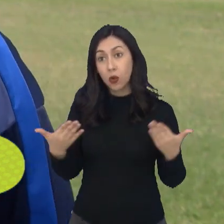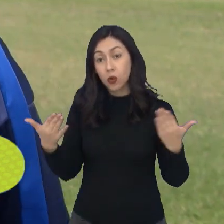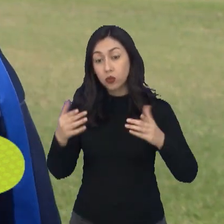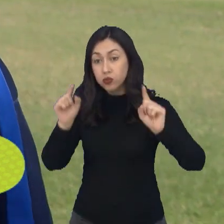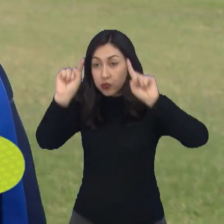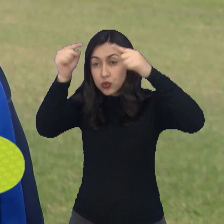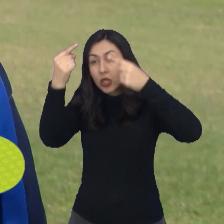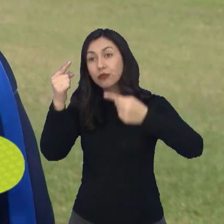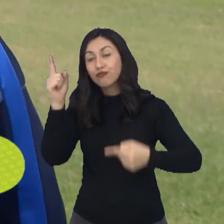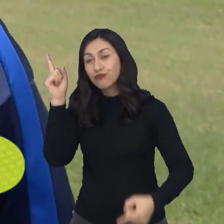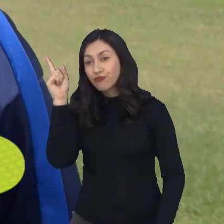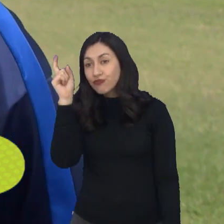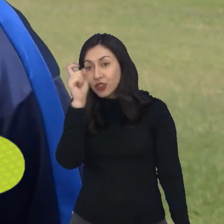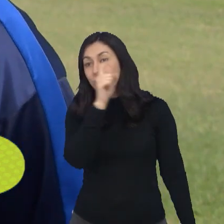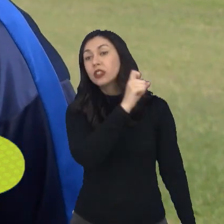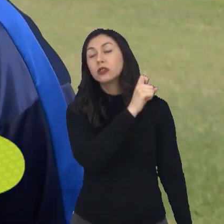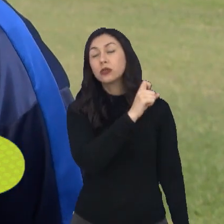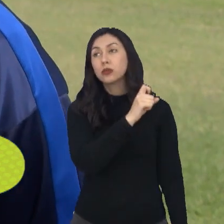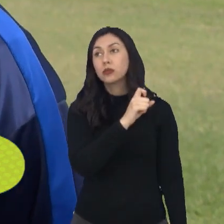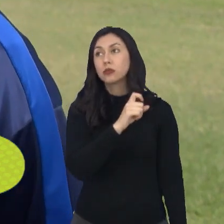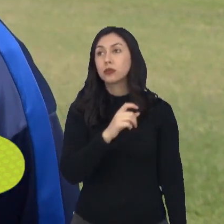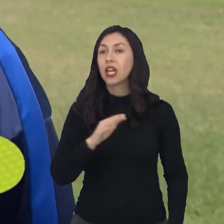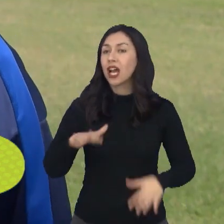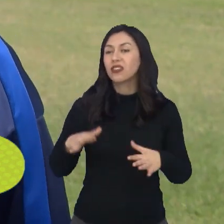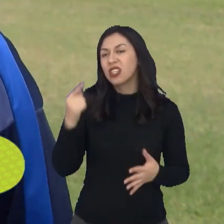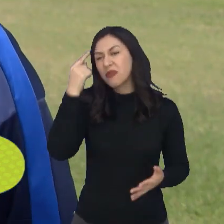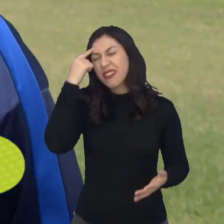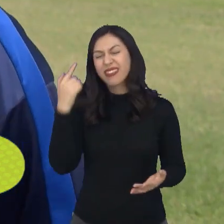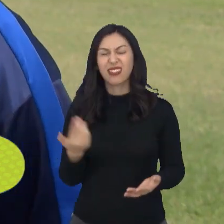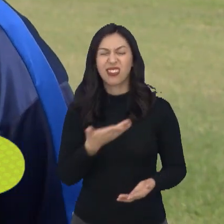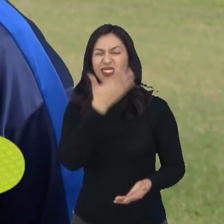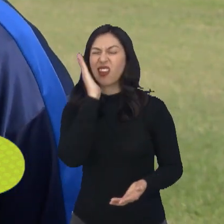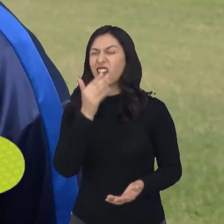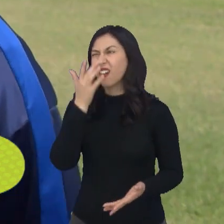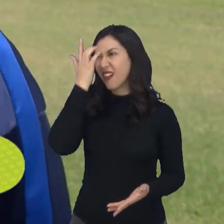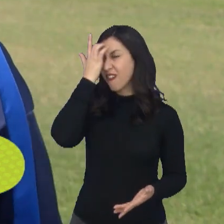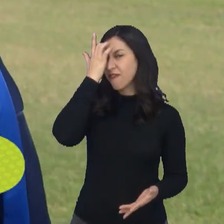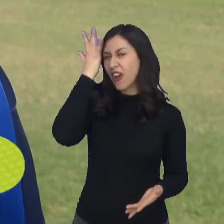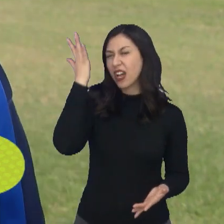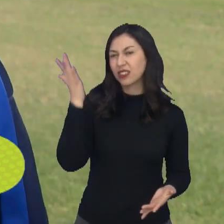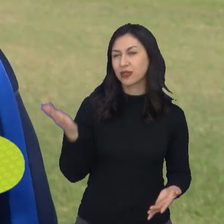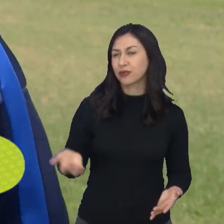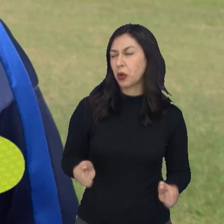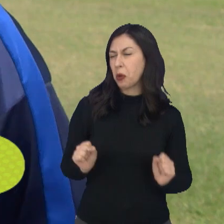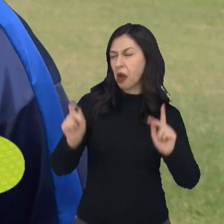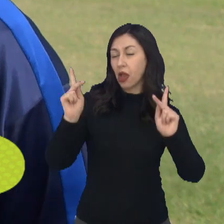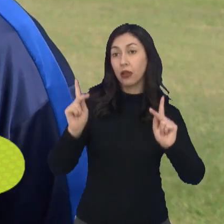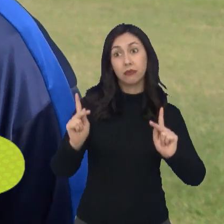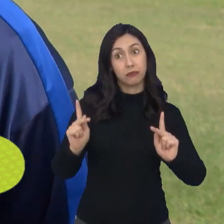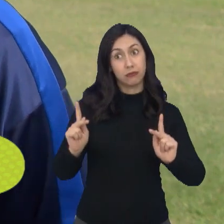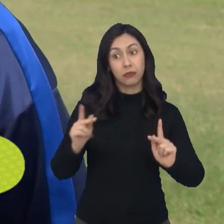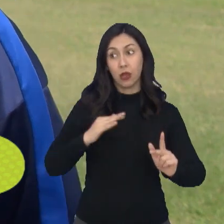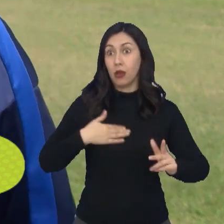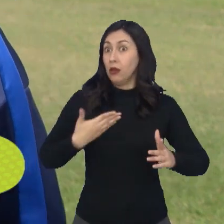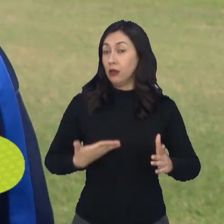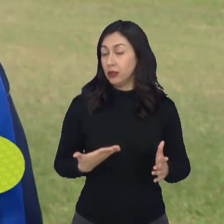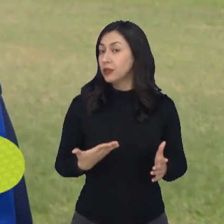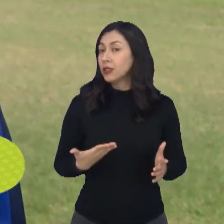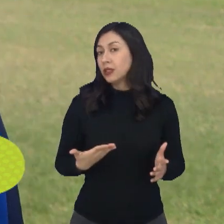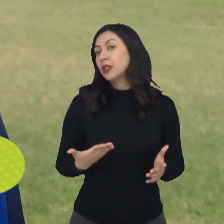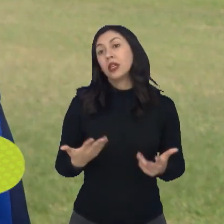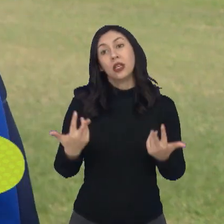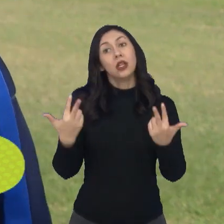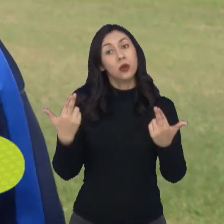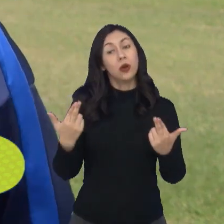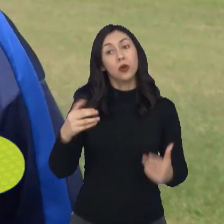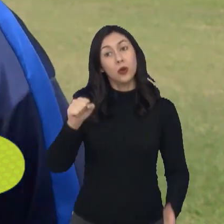difíceis, né? Às vezes a gente acha que vai ser fácil, acha que vai ser tranquilo e a gente tem uma surpresa como a gente teve aqui do